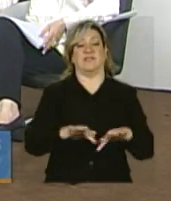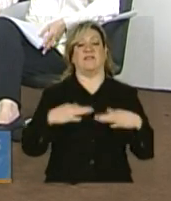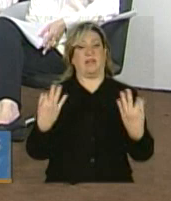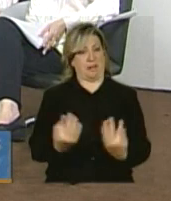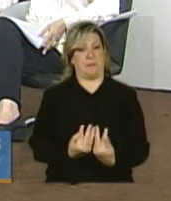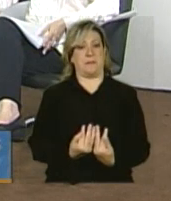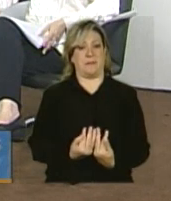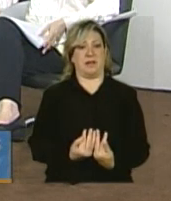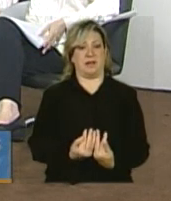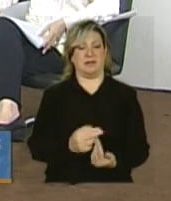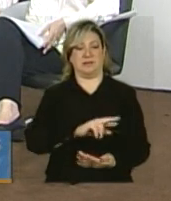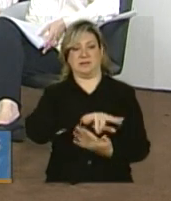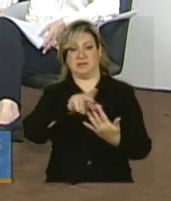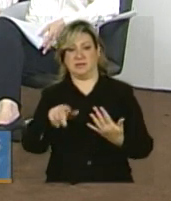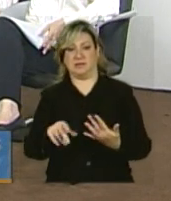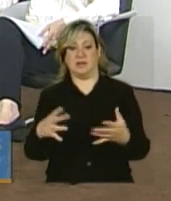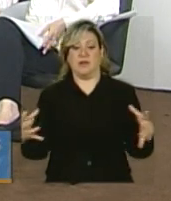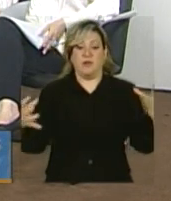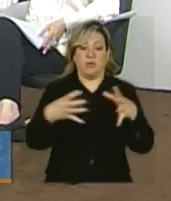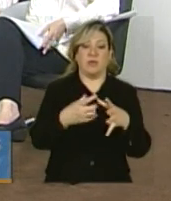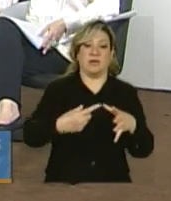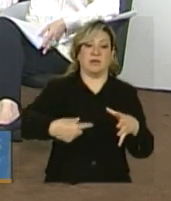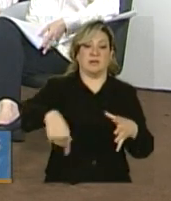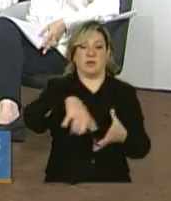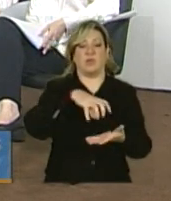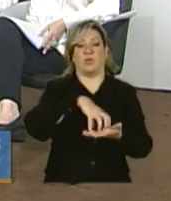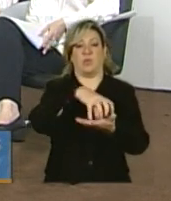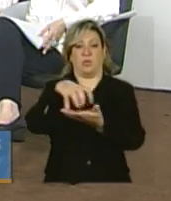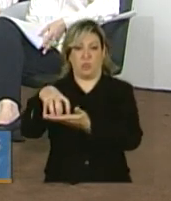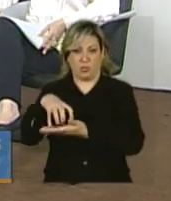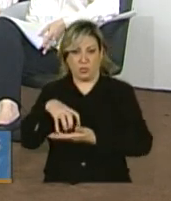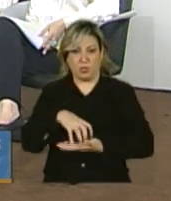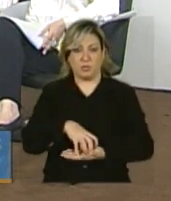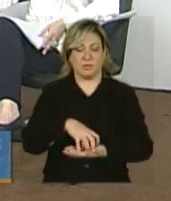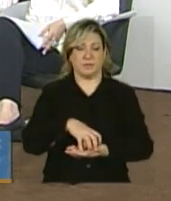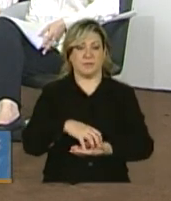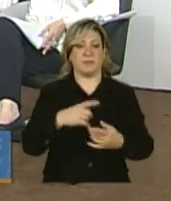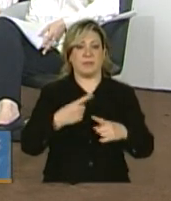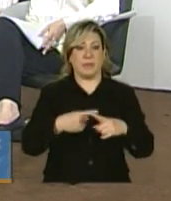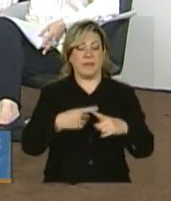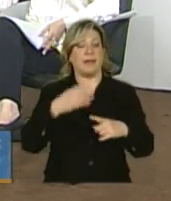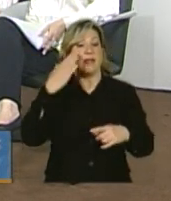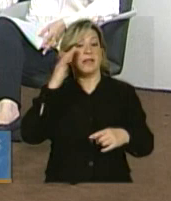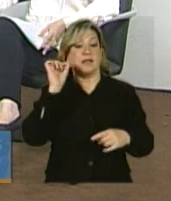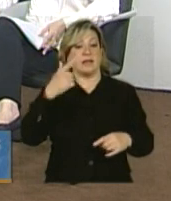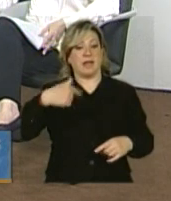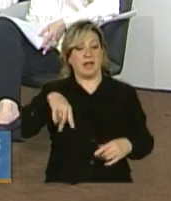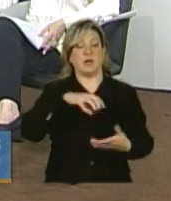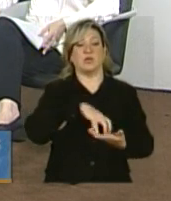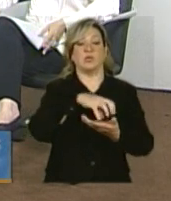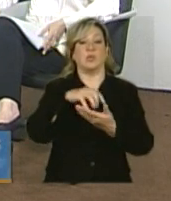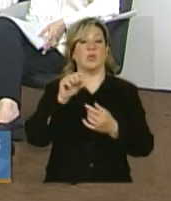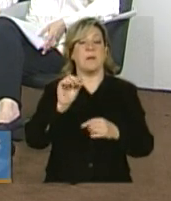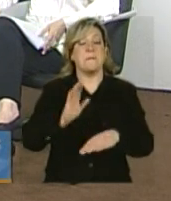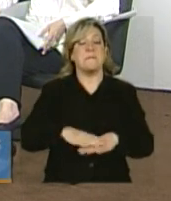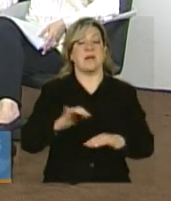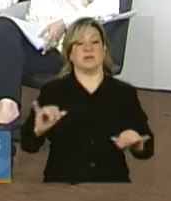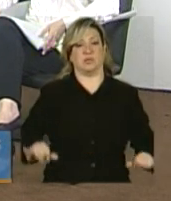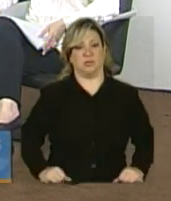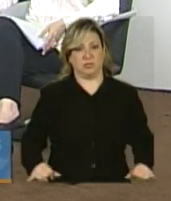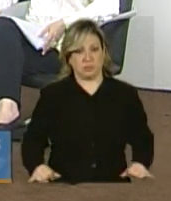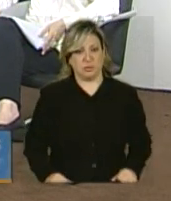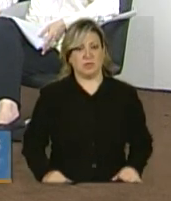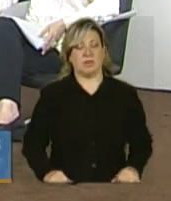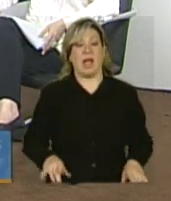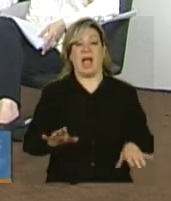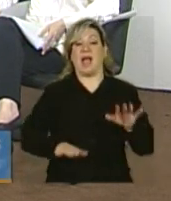famílias pertencentes a esses determinados grupos, porque se entende que são grupos mais vulneráveis, às